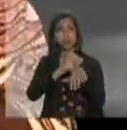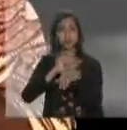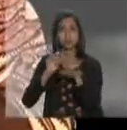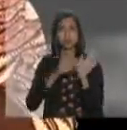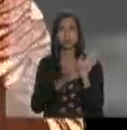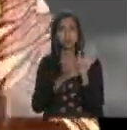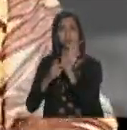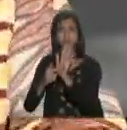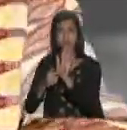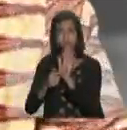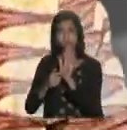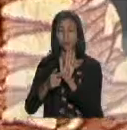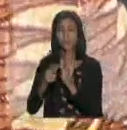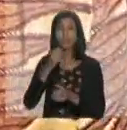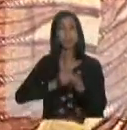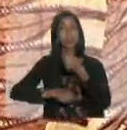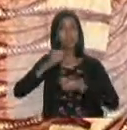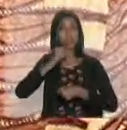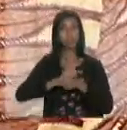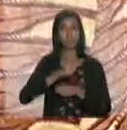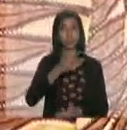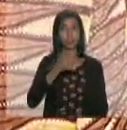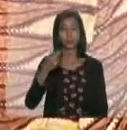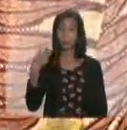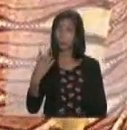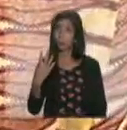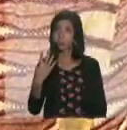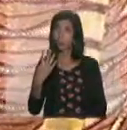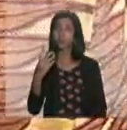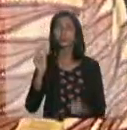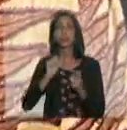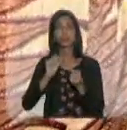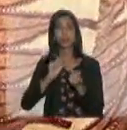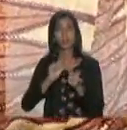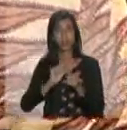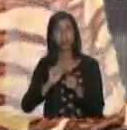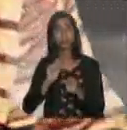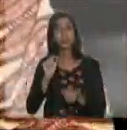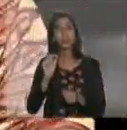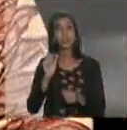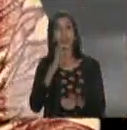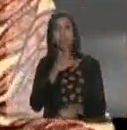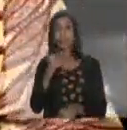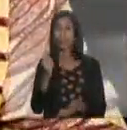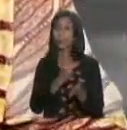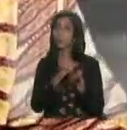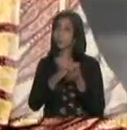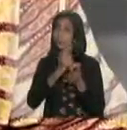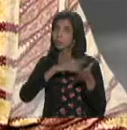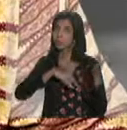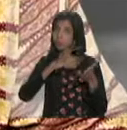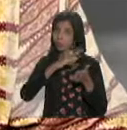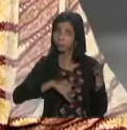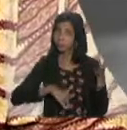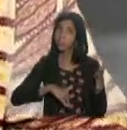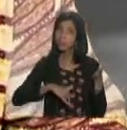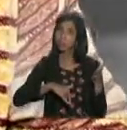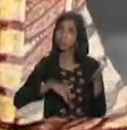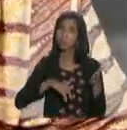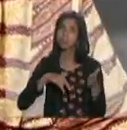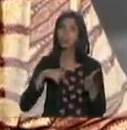exposições, aí em 2004, eu fiz eu fui contratado pelo